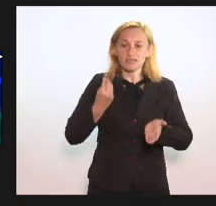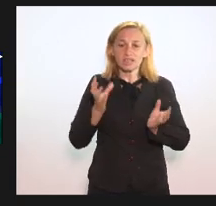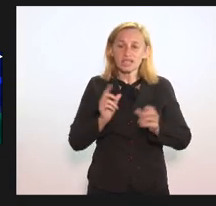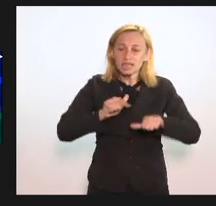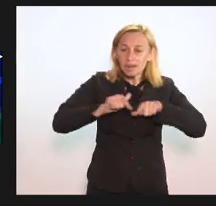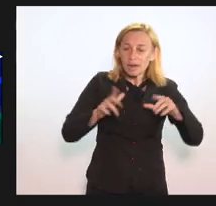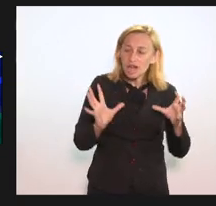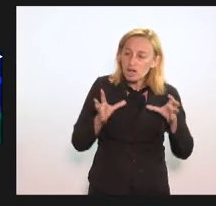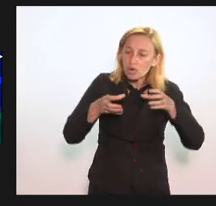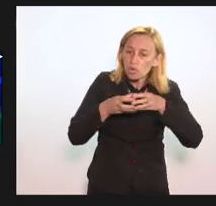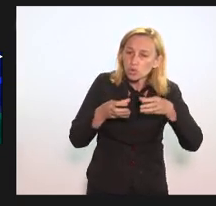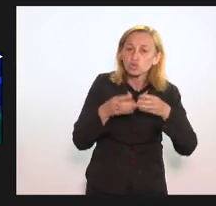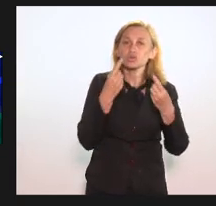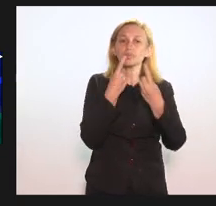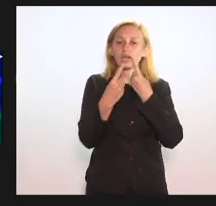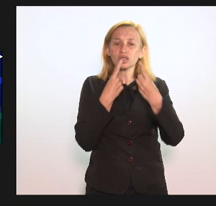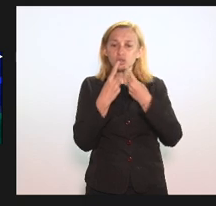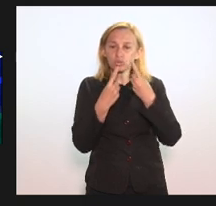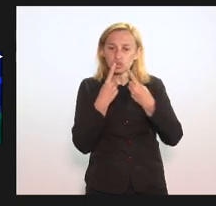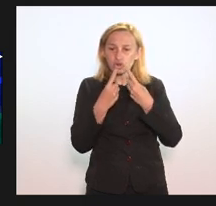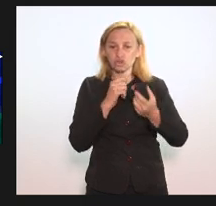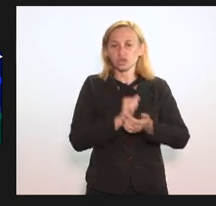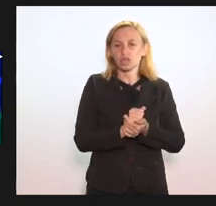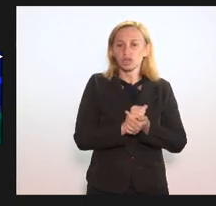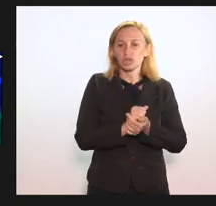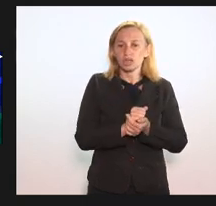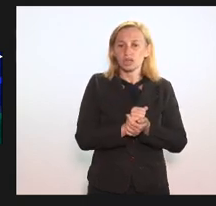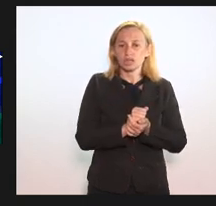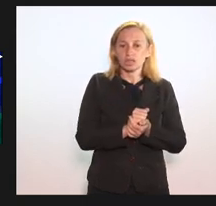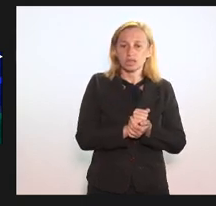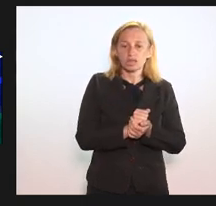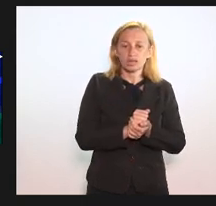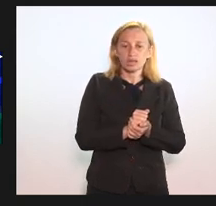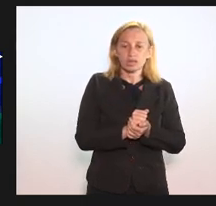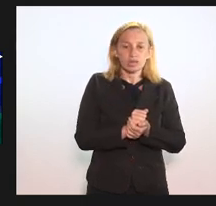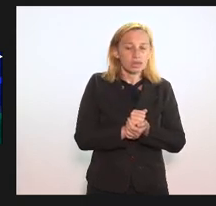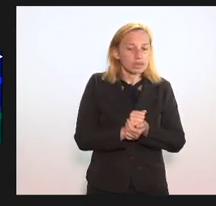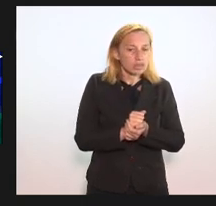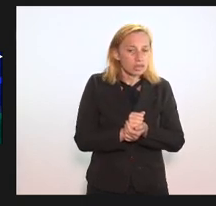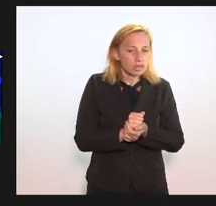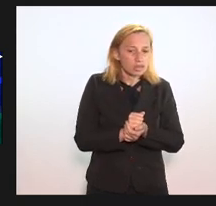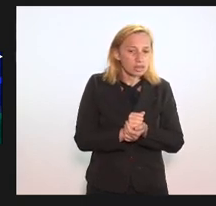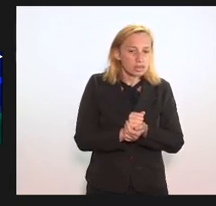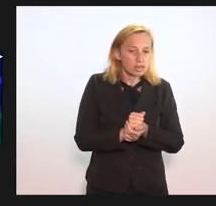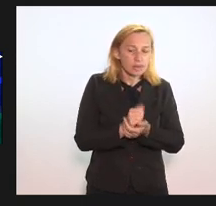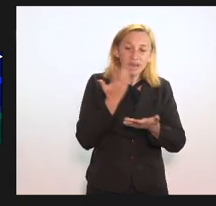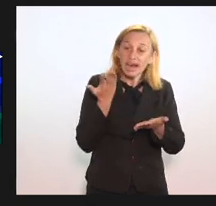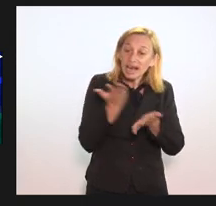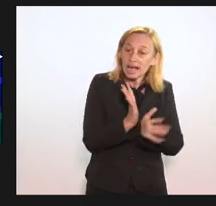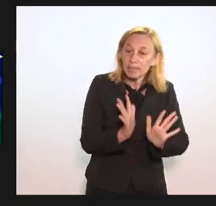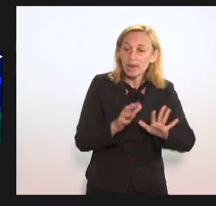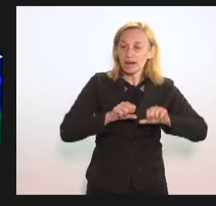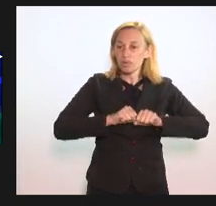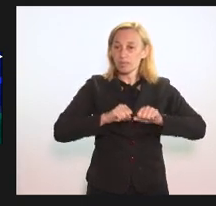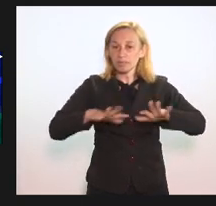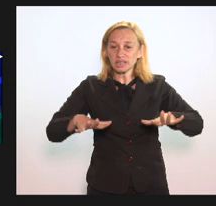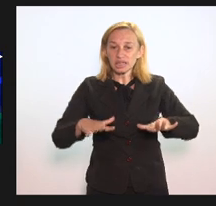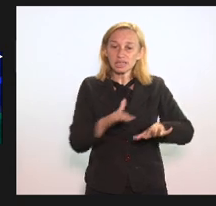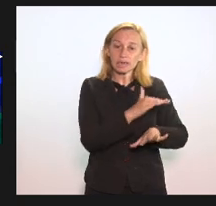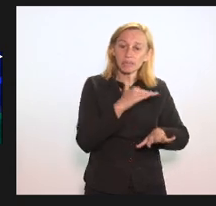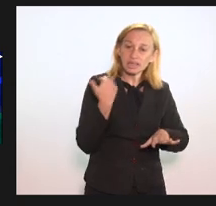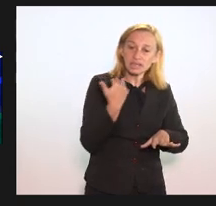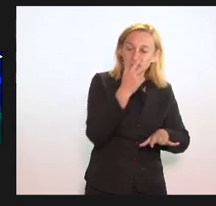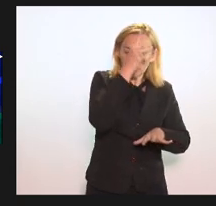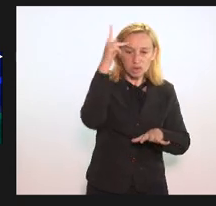para debater para detonar uma é uma pandemia que tá